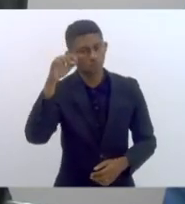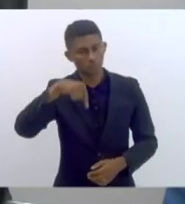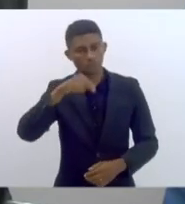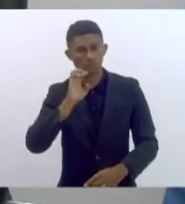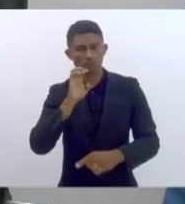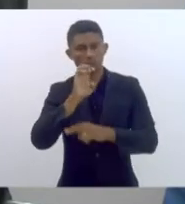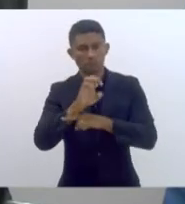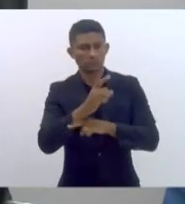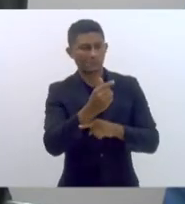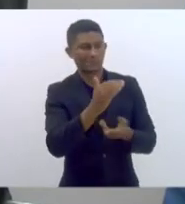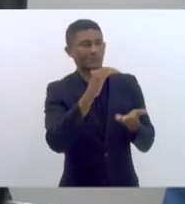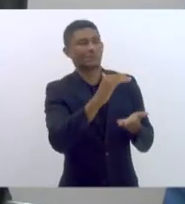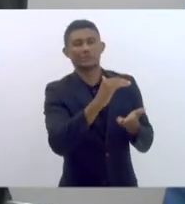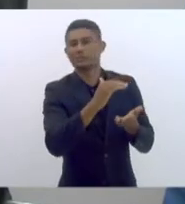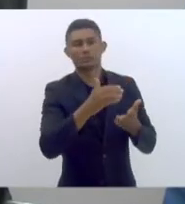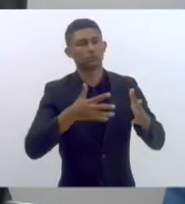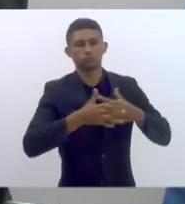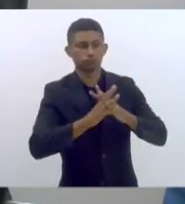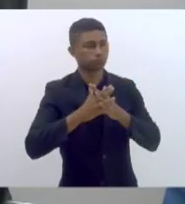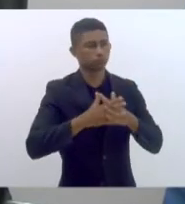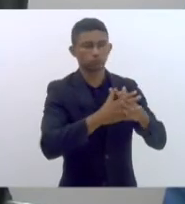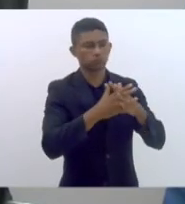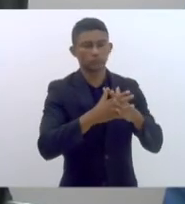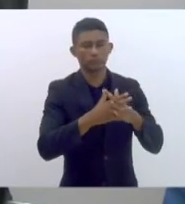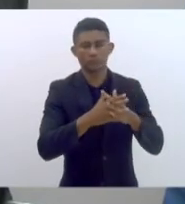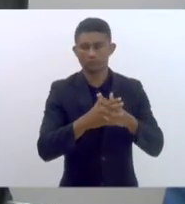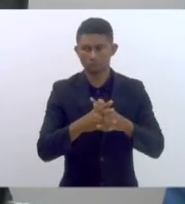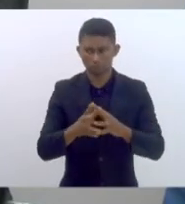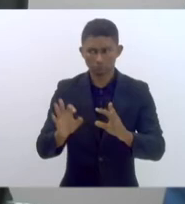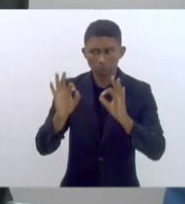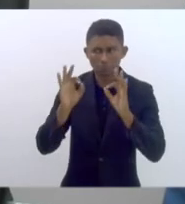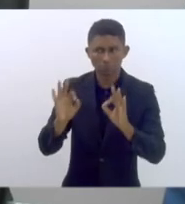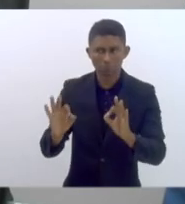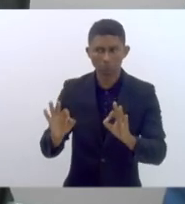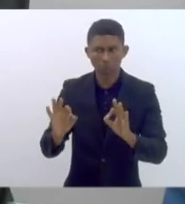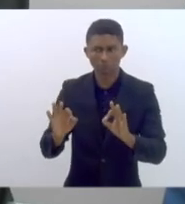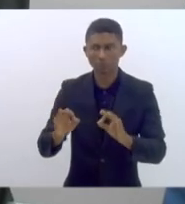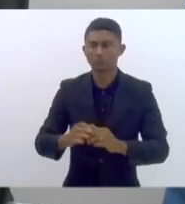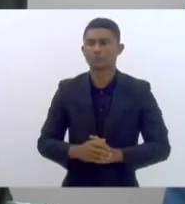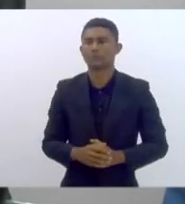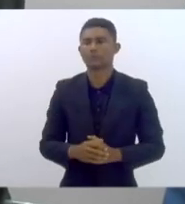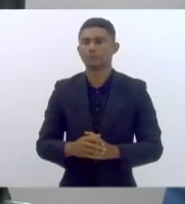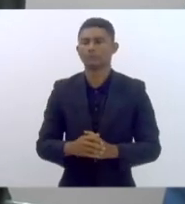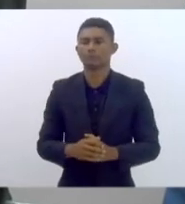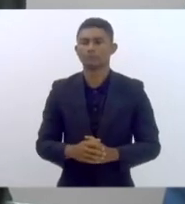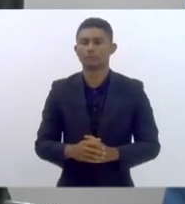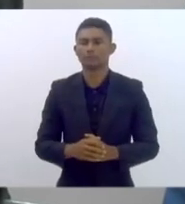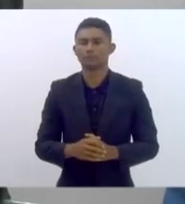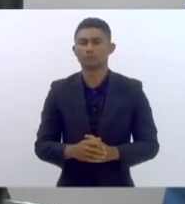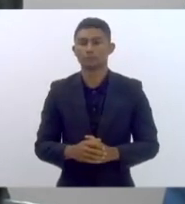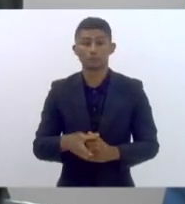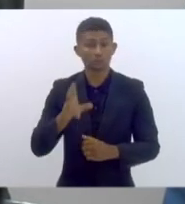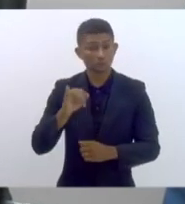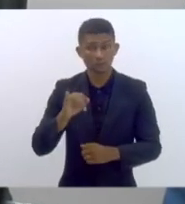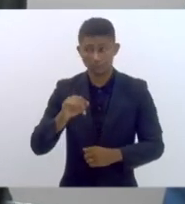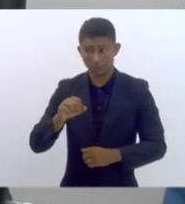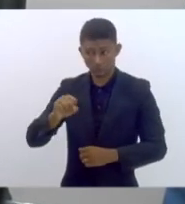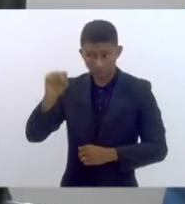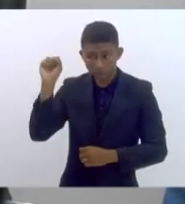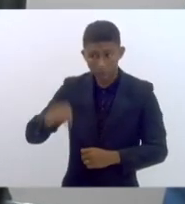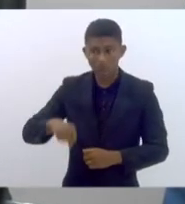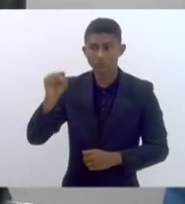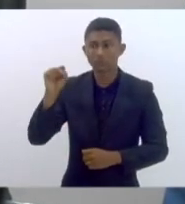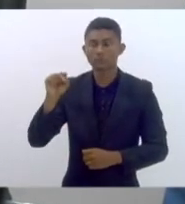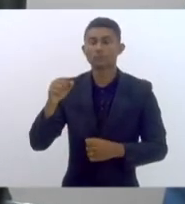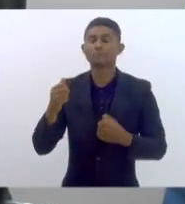Estadual. Esta suposição está correta? Interrogo eu a Fazenda. Caso afirmativo,